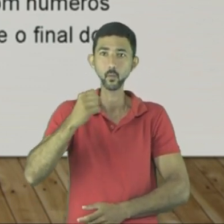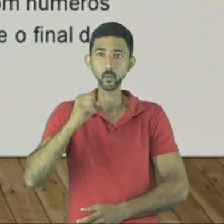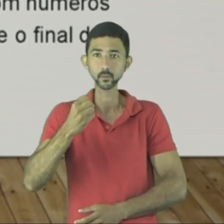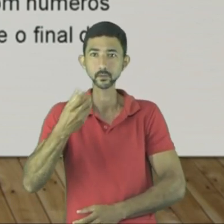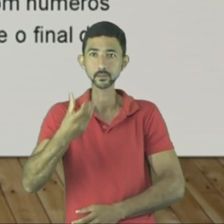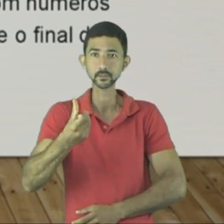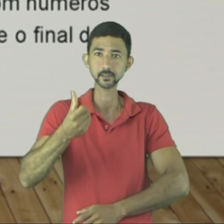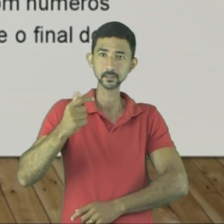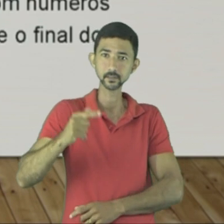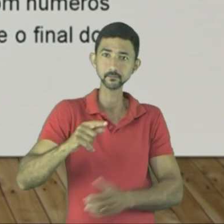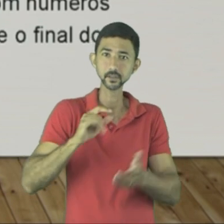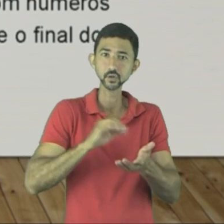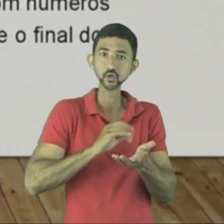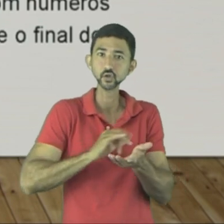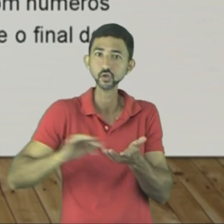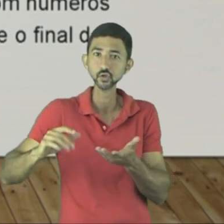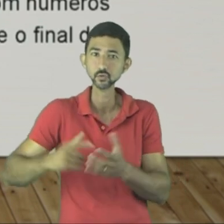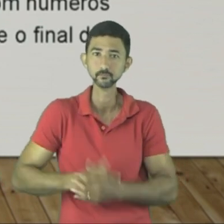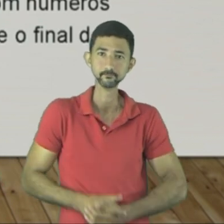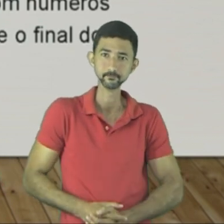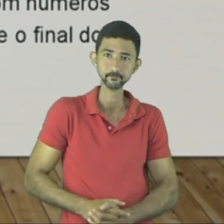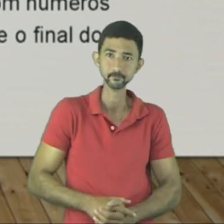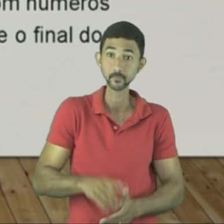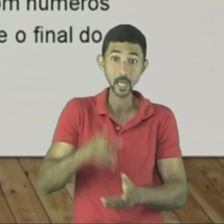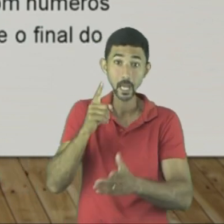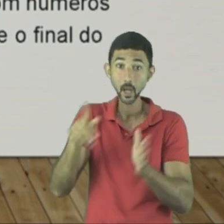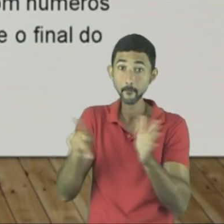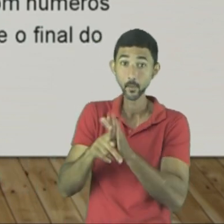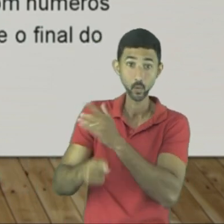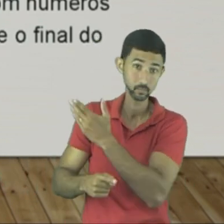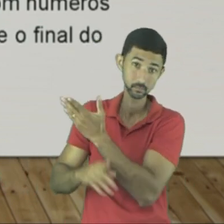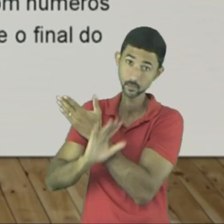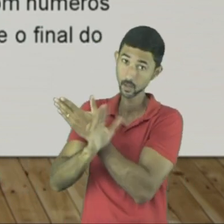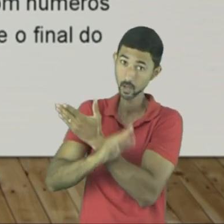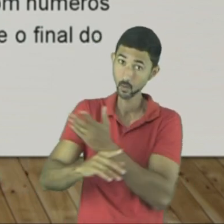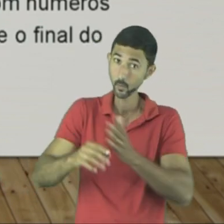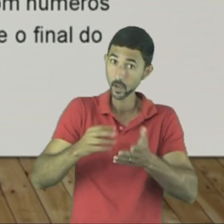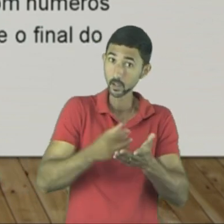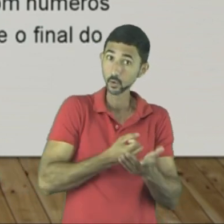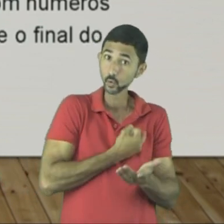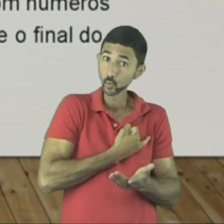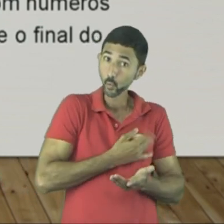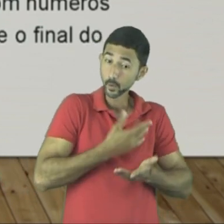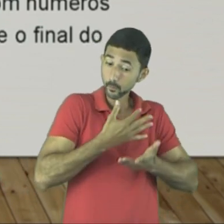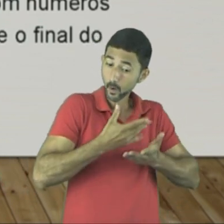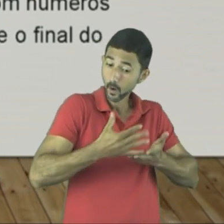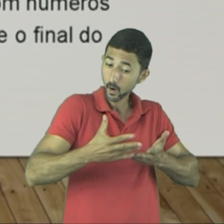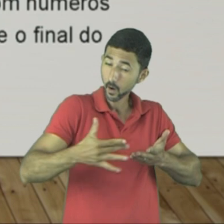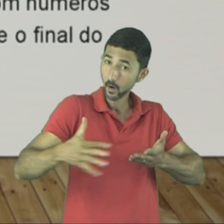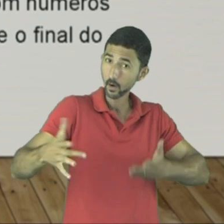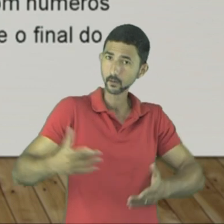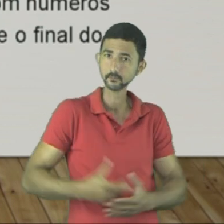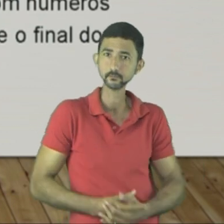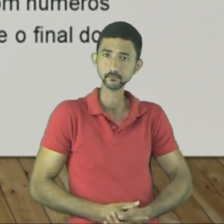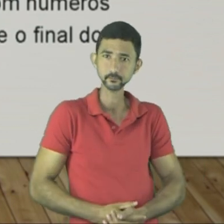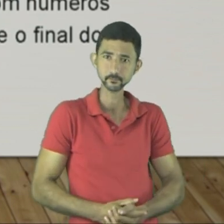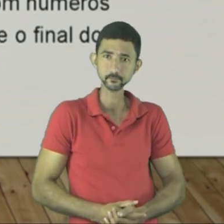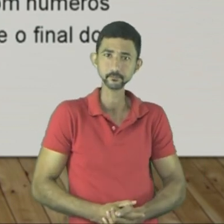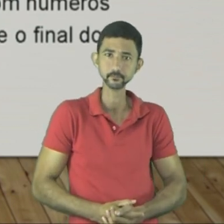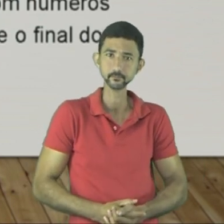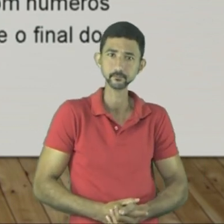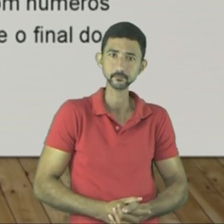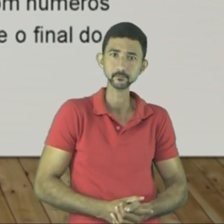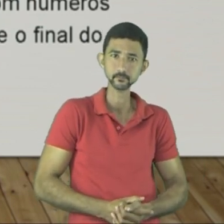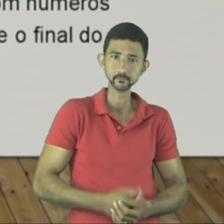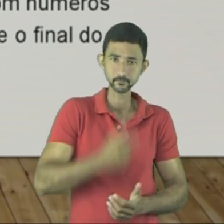24.862.048 dígitos. Não significa que é esse número aqui, tá? Essa aqui é a quantidade de dígitos que